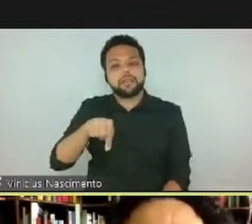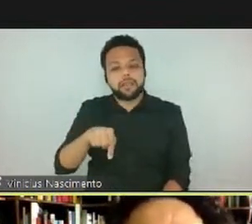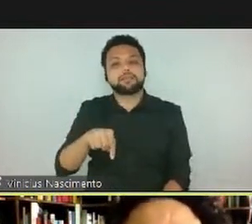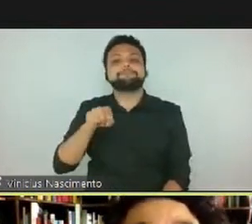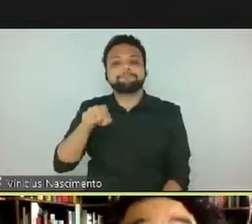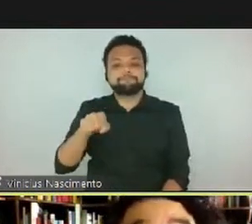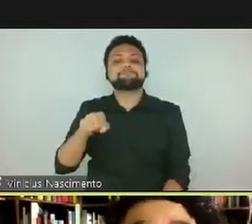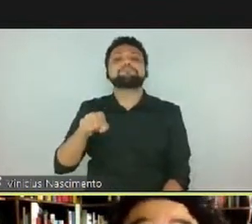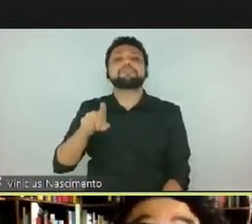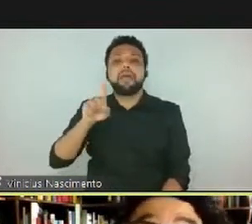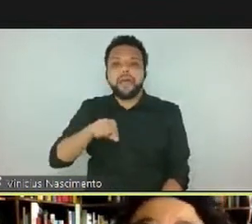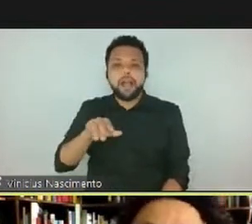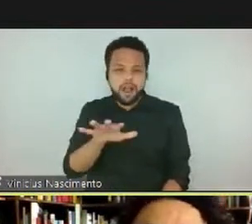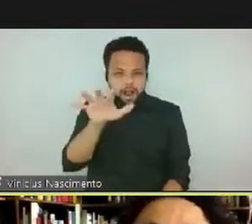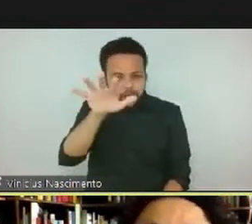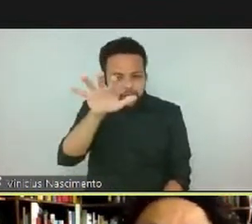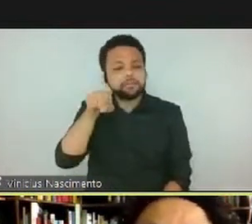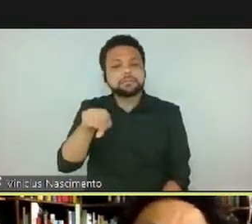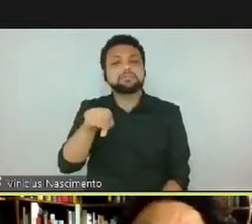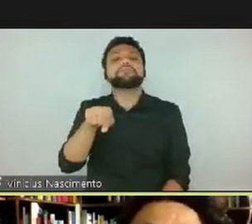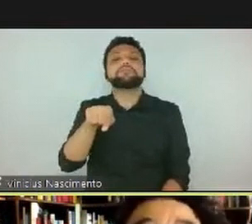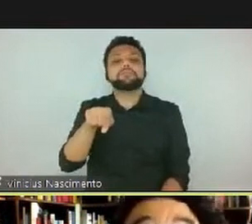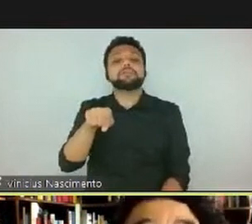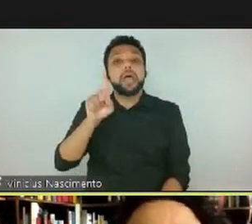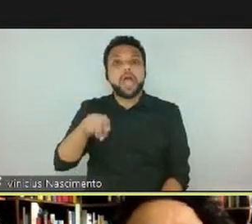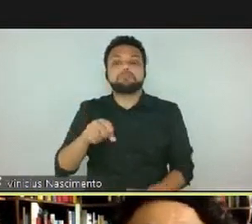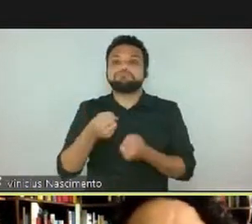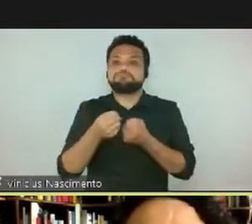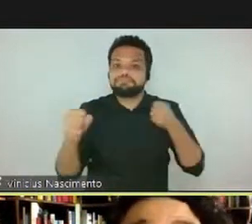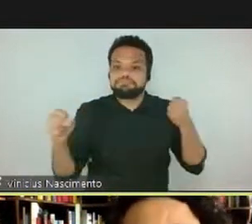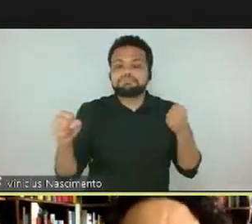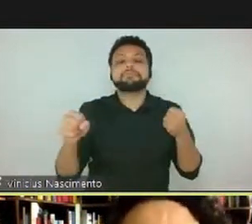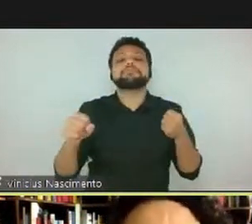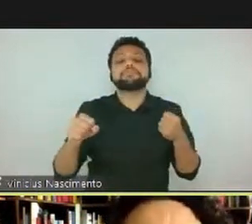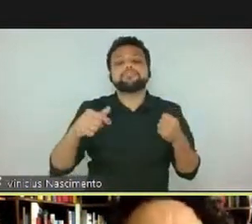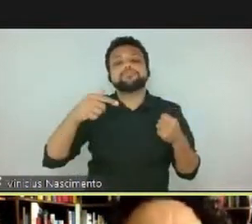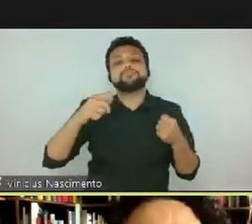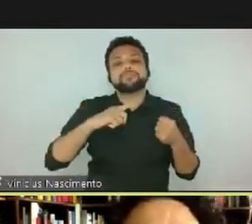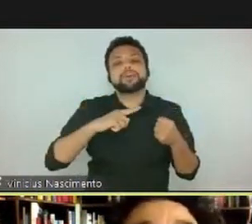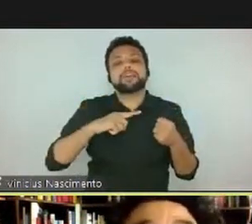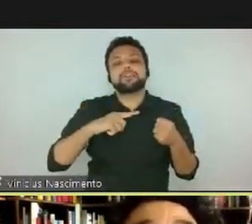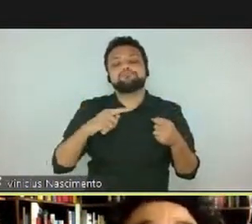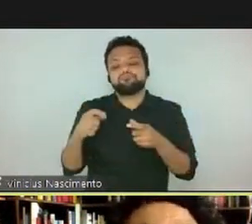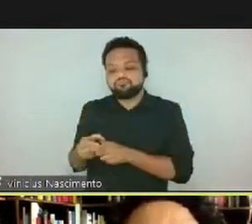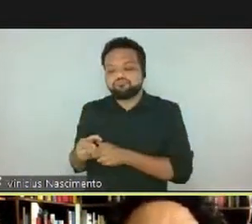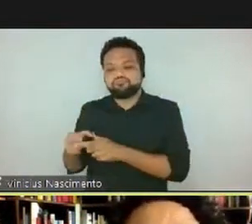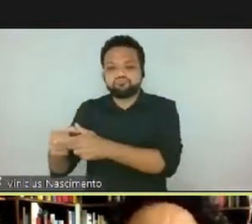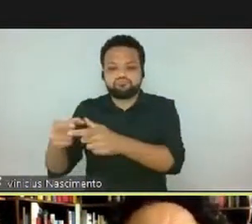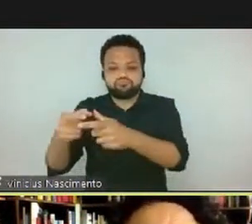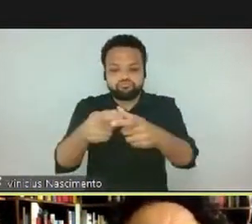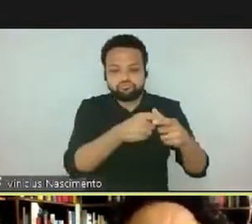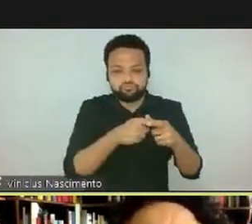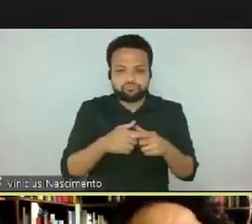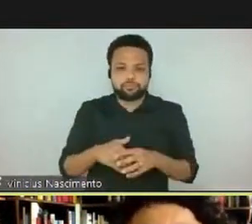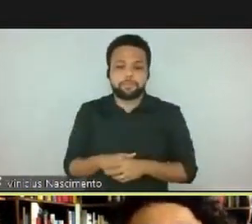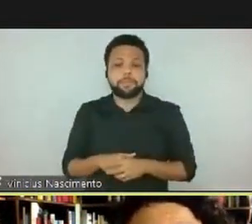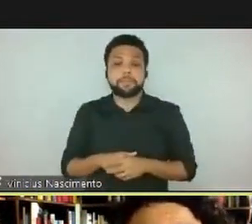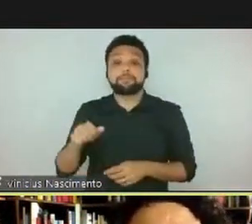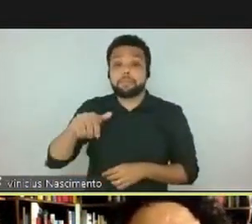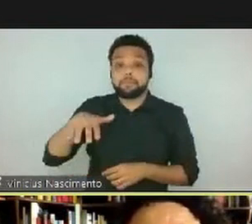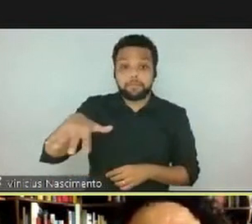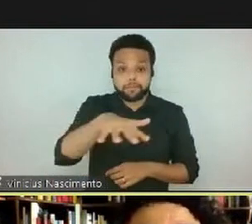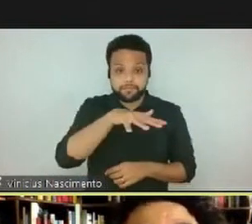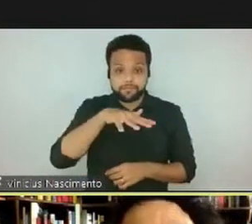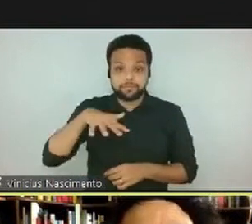reurbanização. Além dessa grande comunidade, nós temos outras menores. Na área, a área